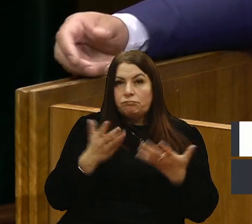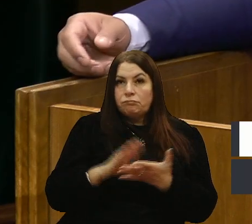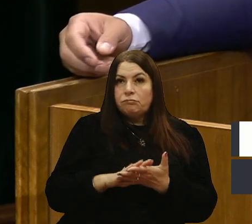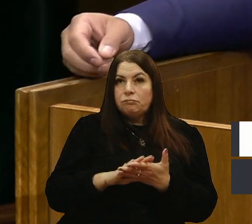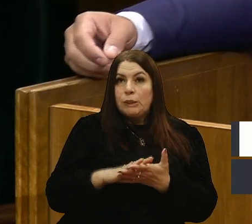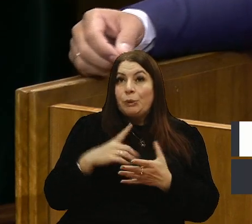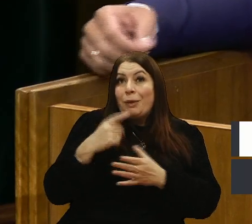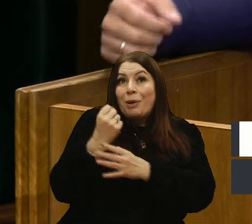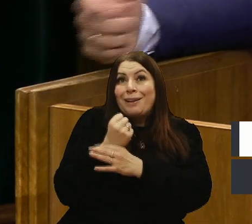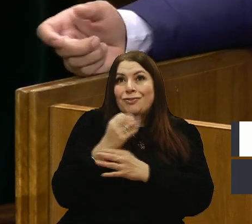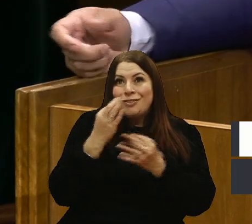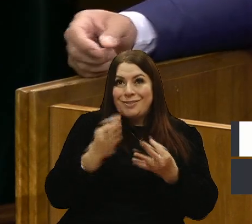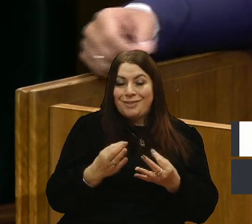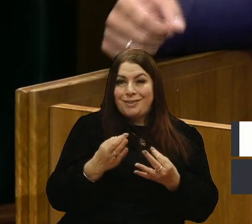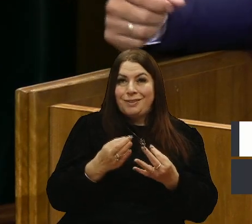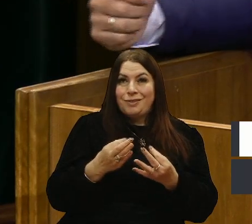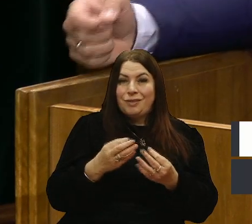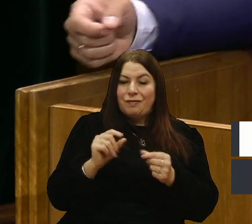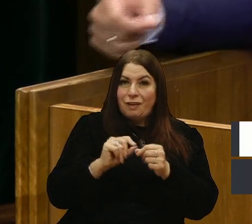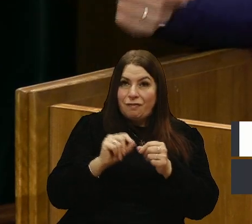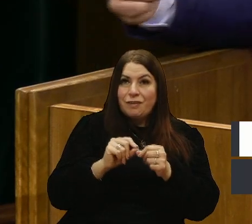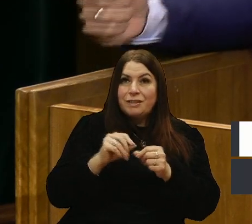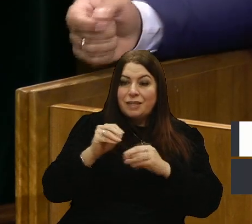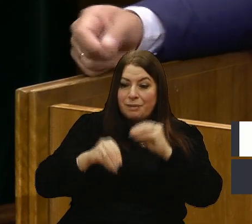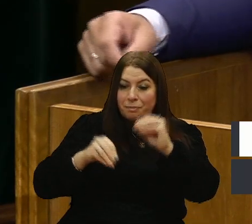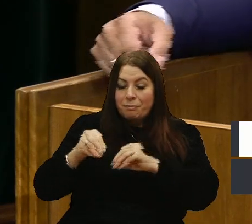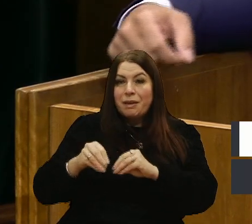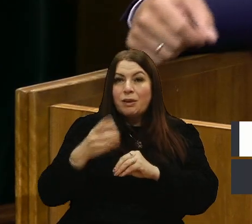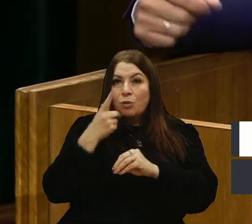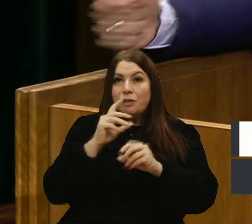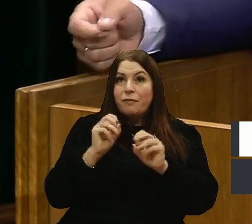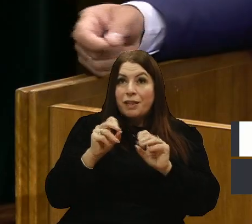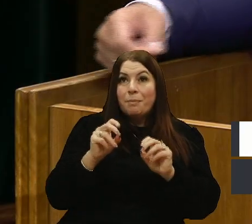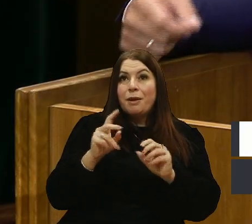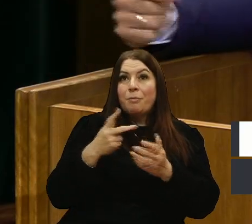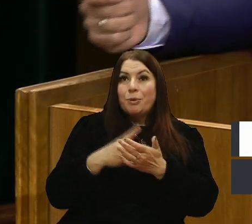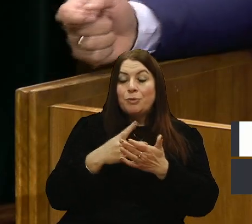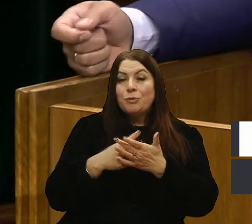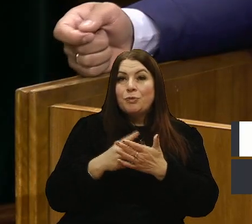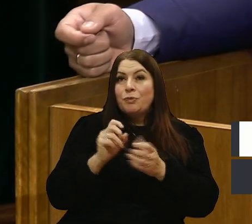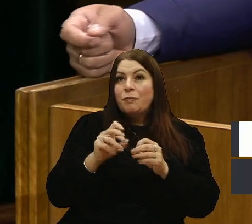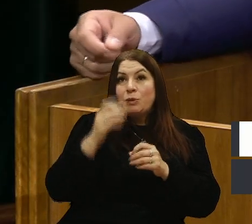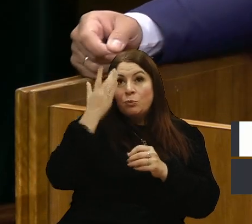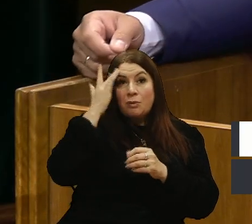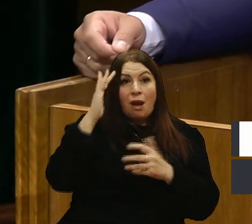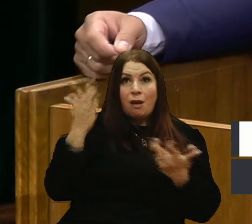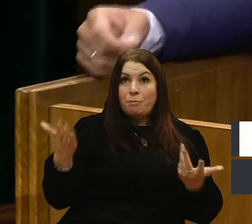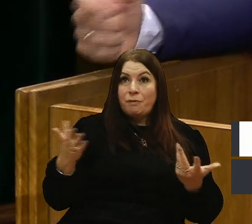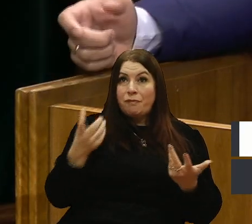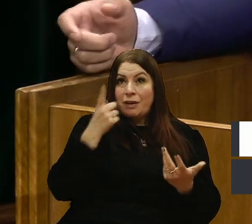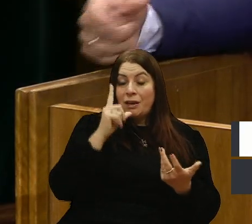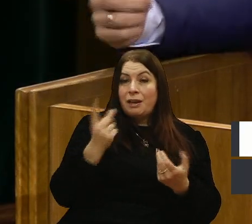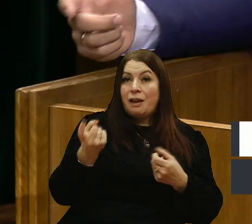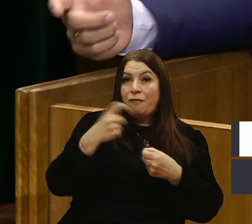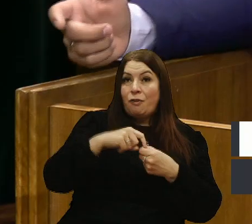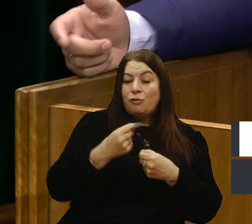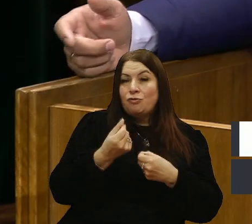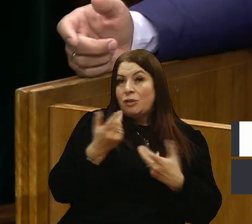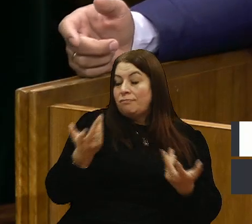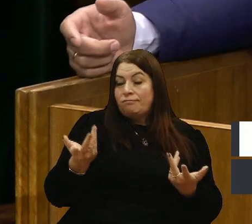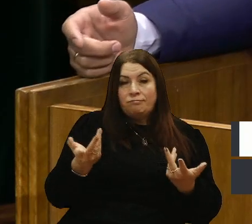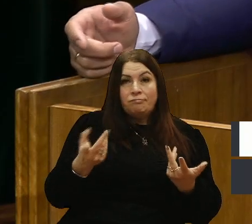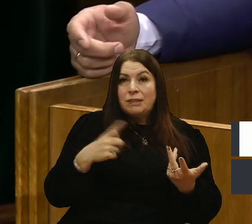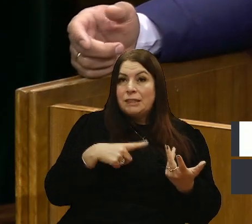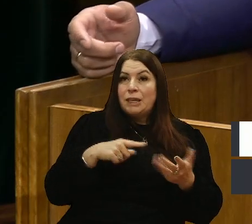uma garantia, né, de que vai produzir bem, que vai conseguir vender bem, se quando vende não sabe se vai receber, então, e ainda tem